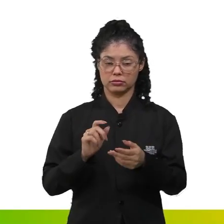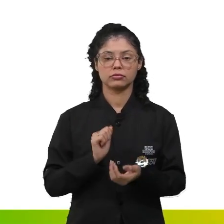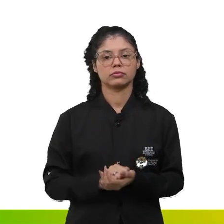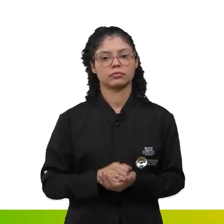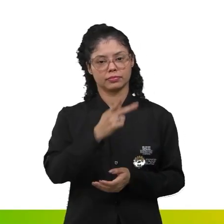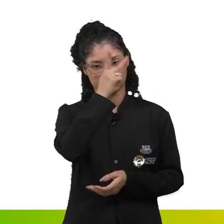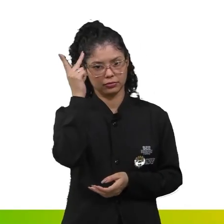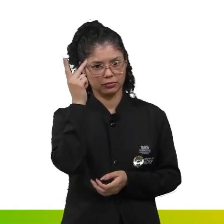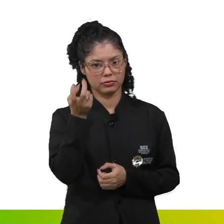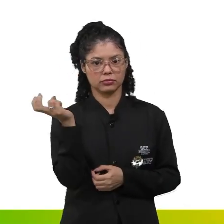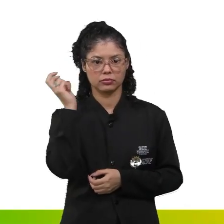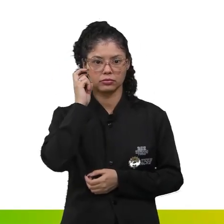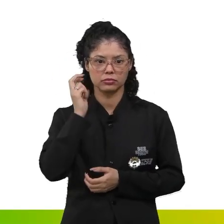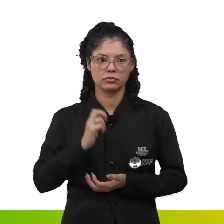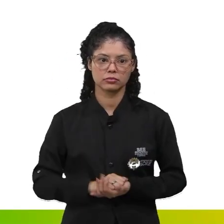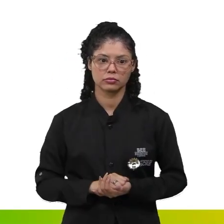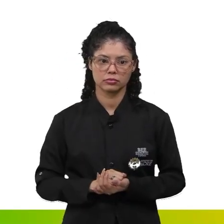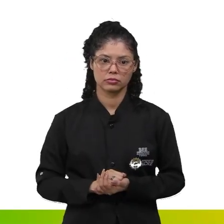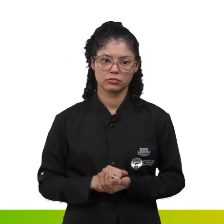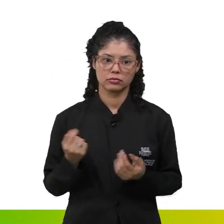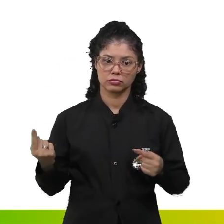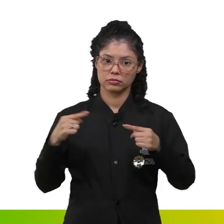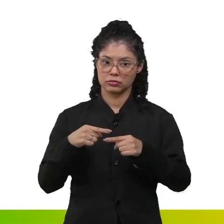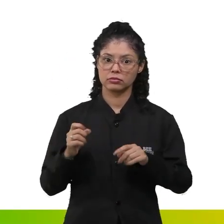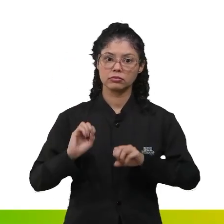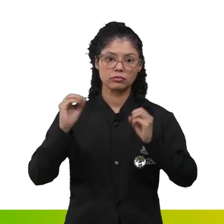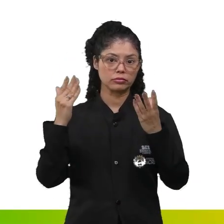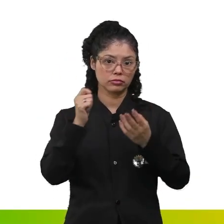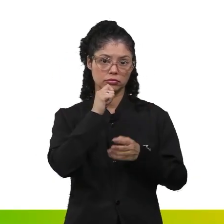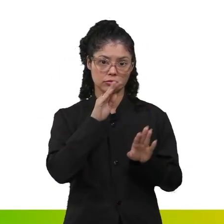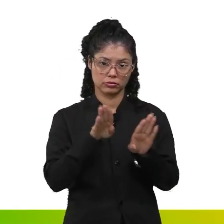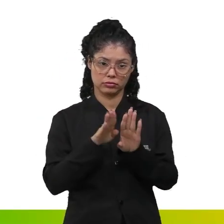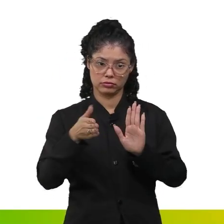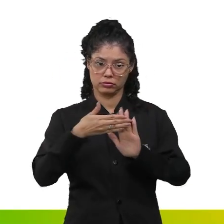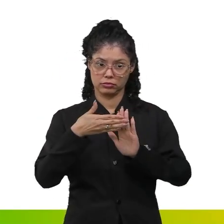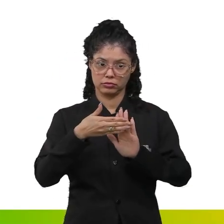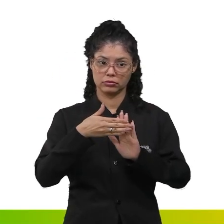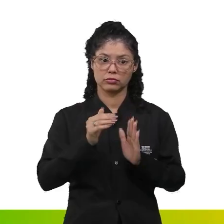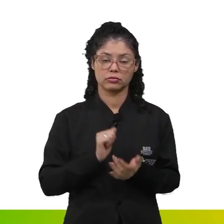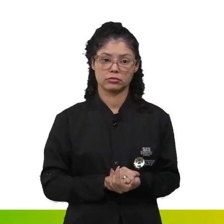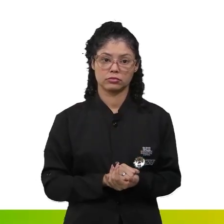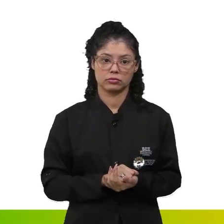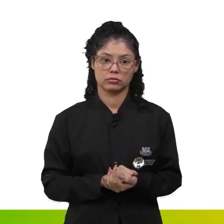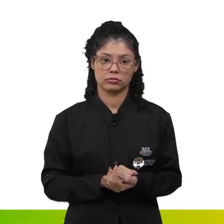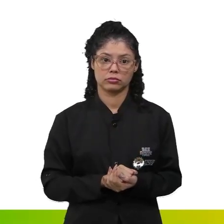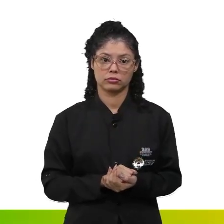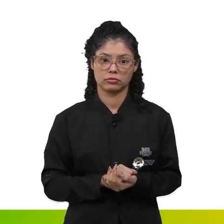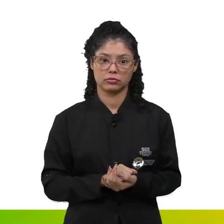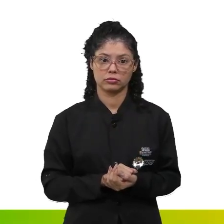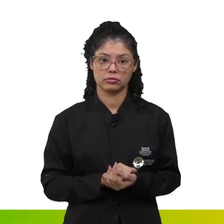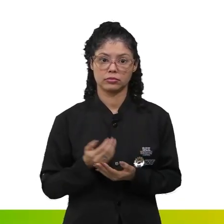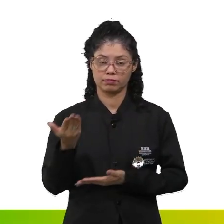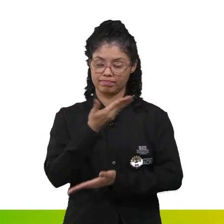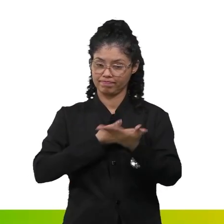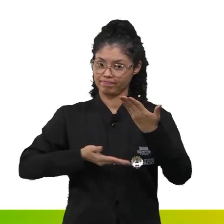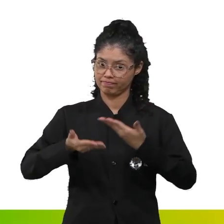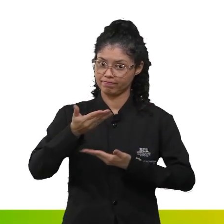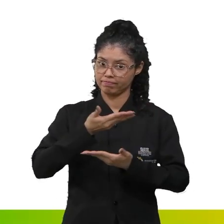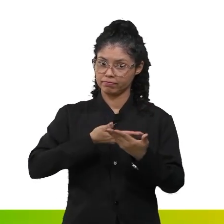e culturas. Aqui, ó, o importante não é competir, é celebrar, proposta recente, primeiras edições, tem como